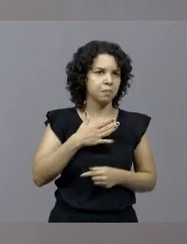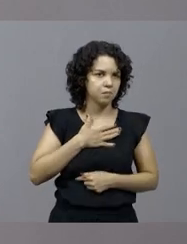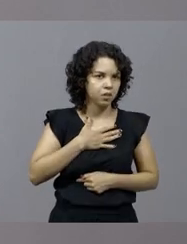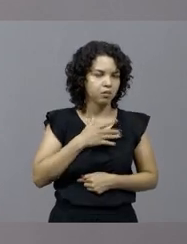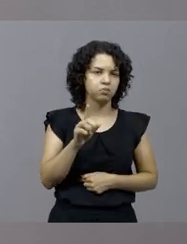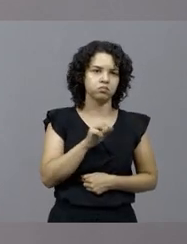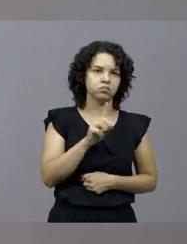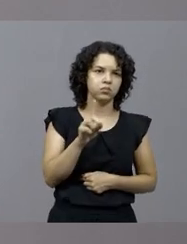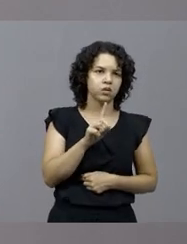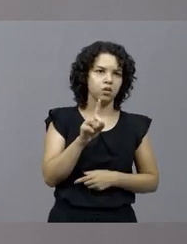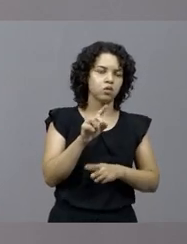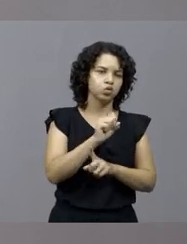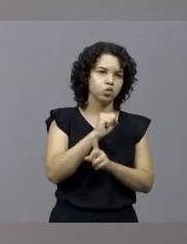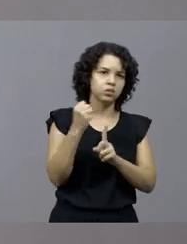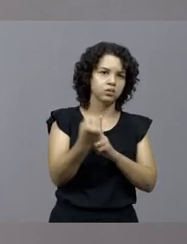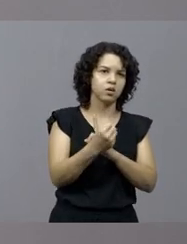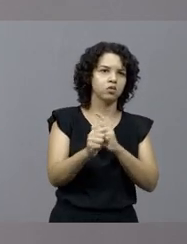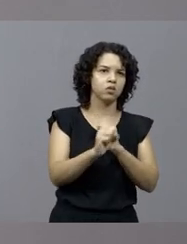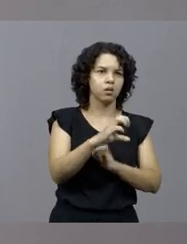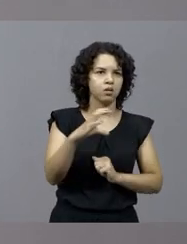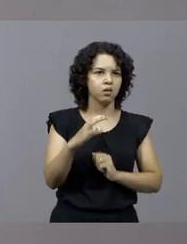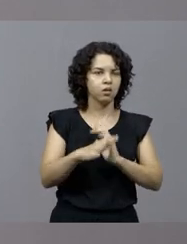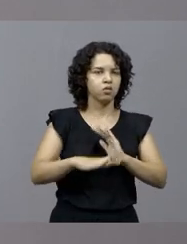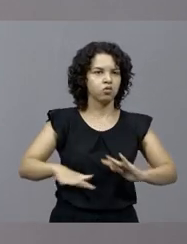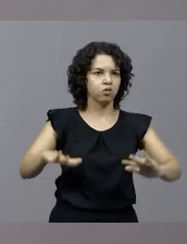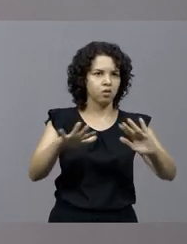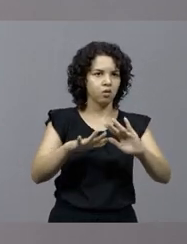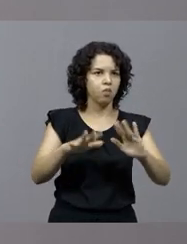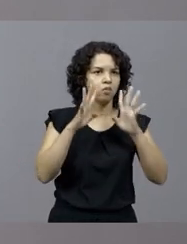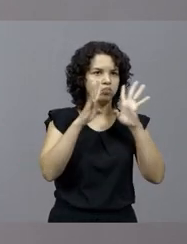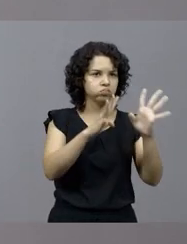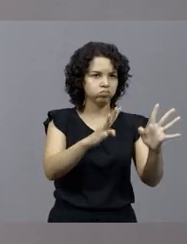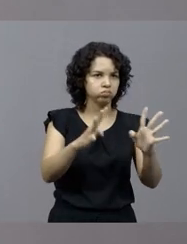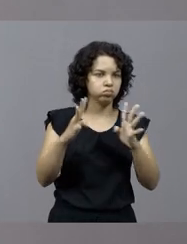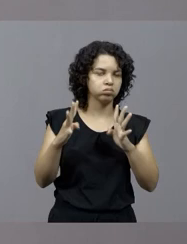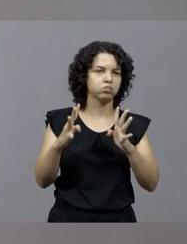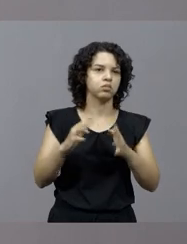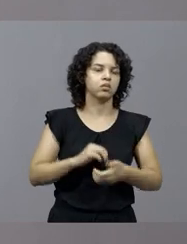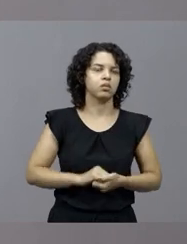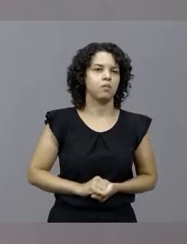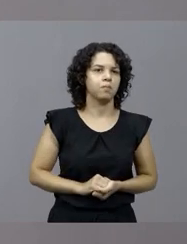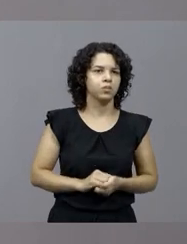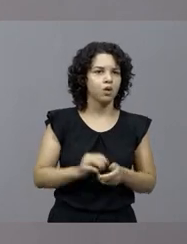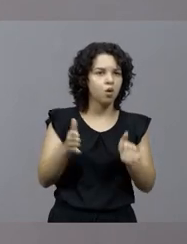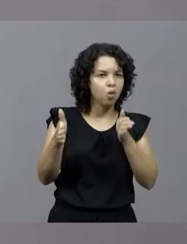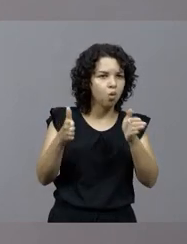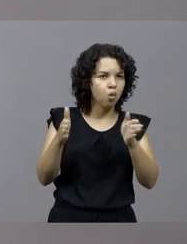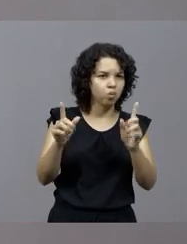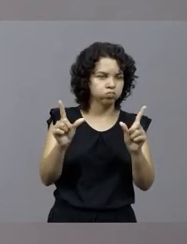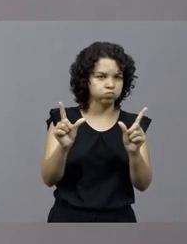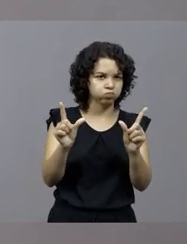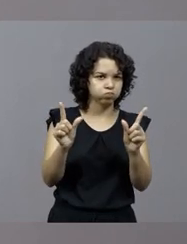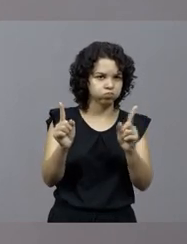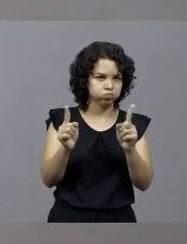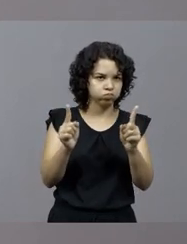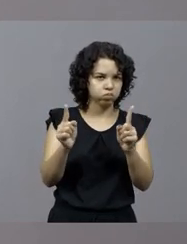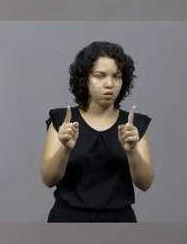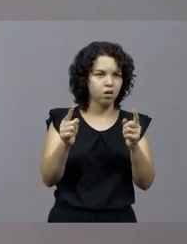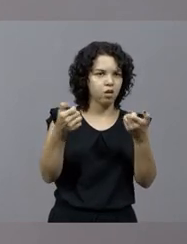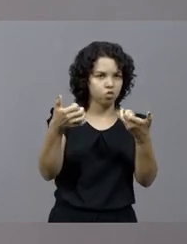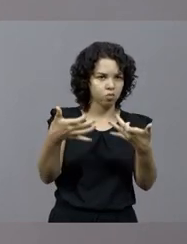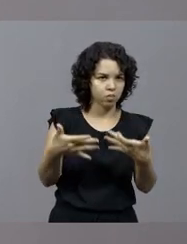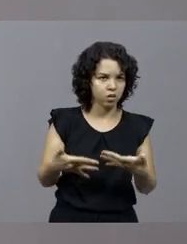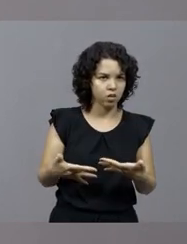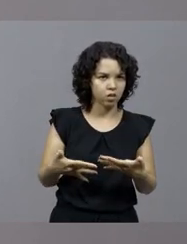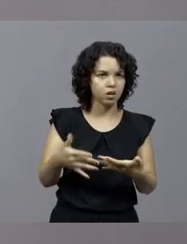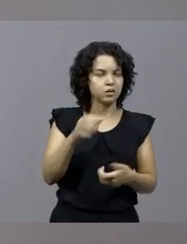catarinense no geral. Eu quero que os senhores prestem atenção, especialmente no trecho em que este protagonista do vídeo se refere a